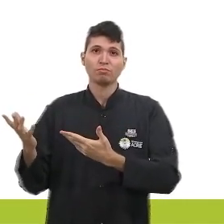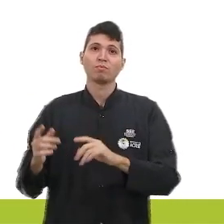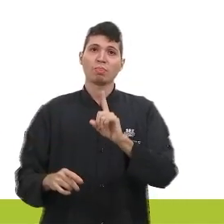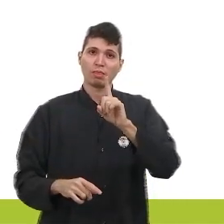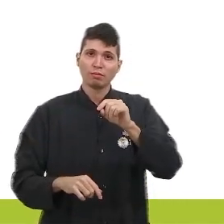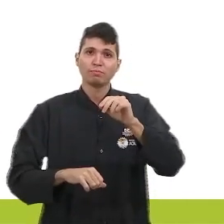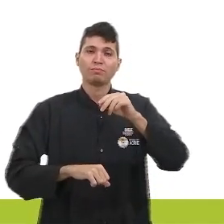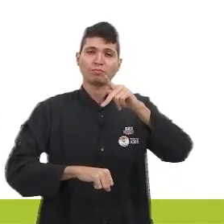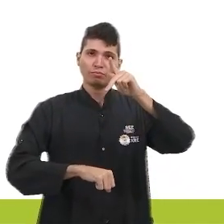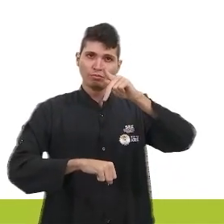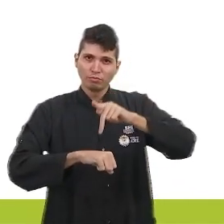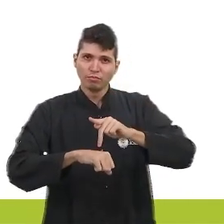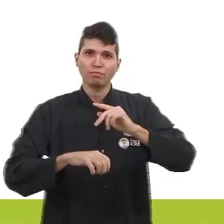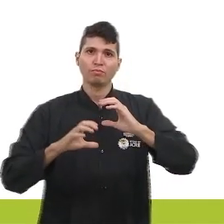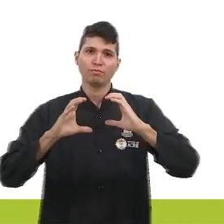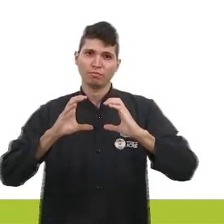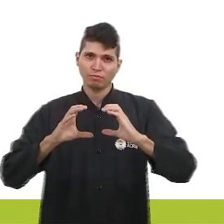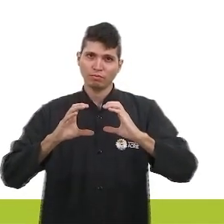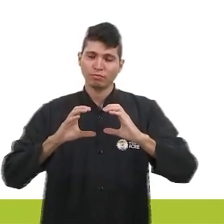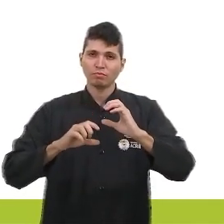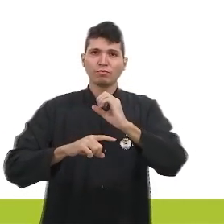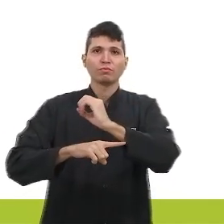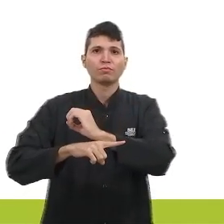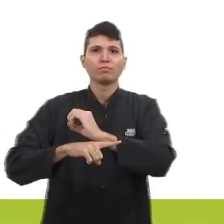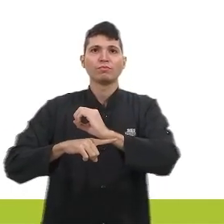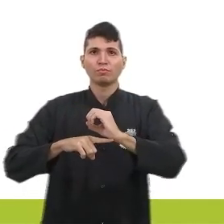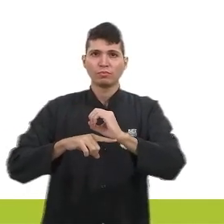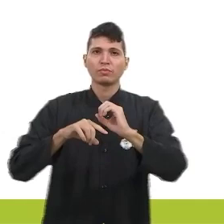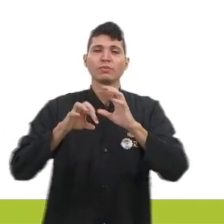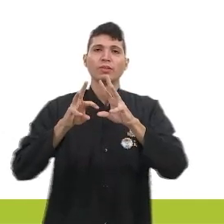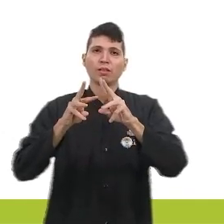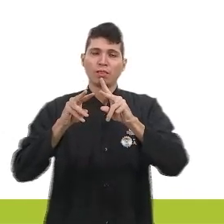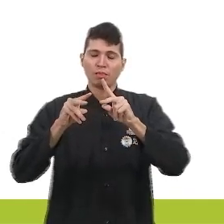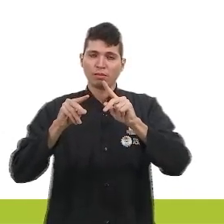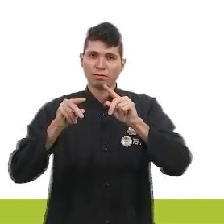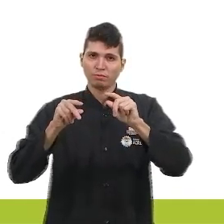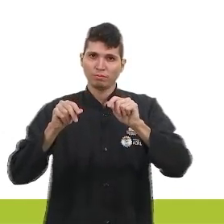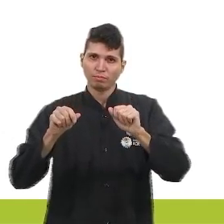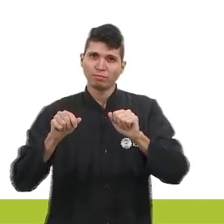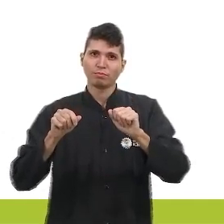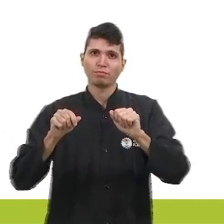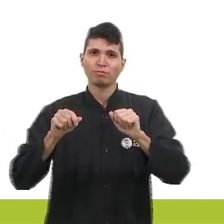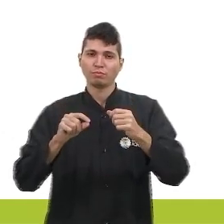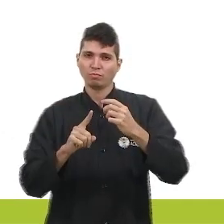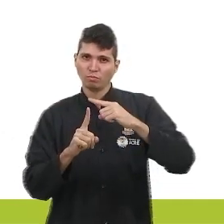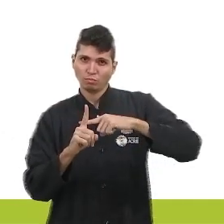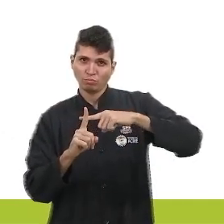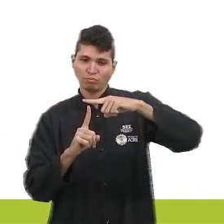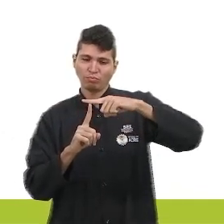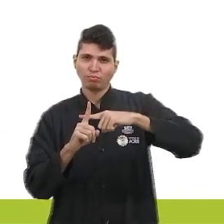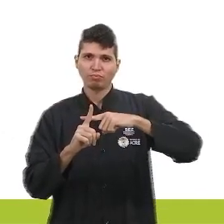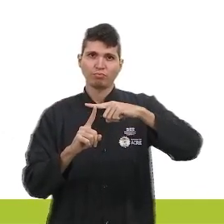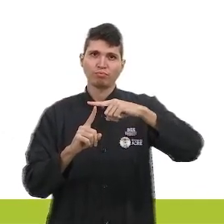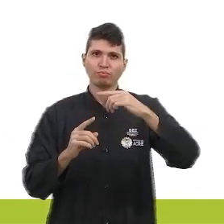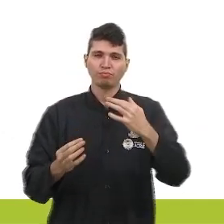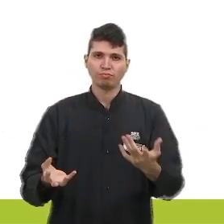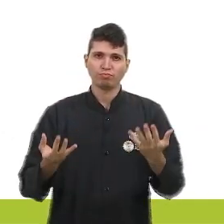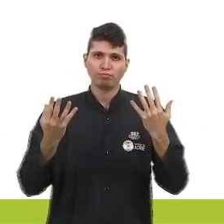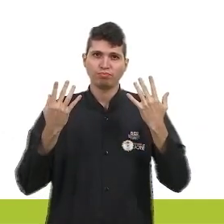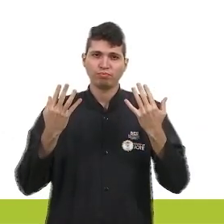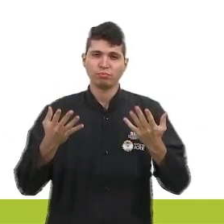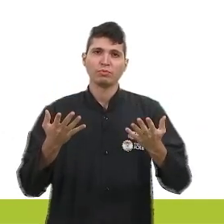também é matéria orgânica, que é uma decomposição de matéria orgânica ali em altas temperaturas, né, em alta